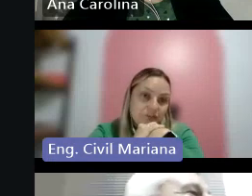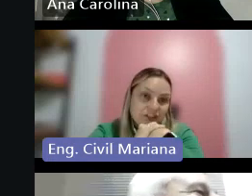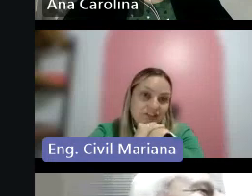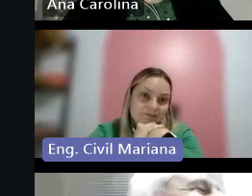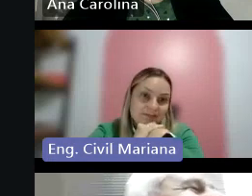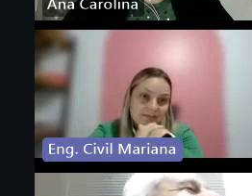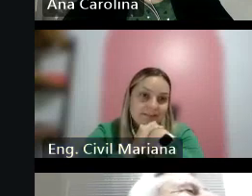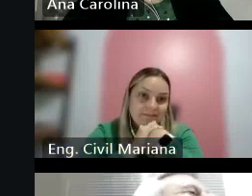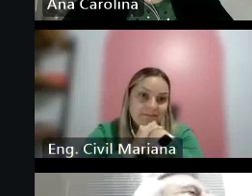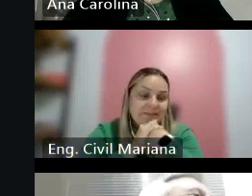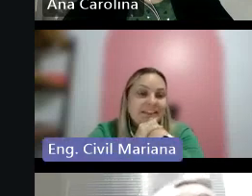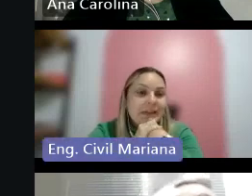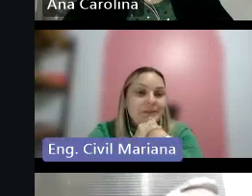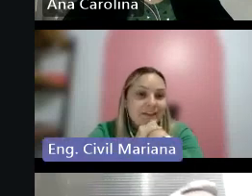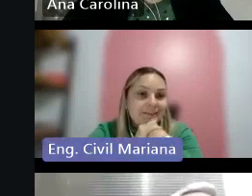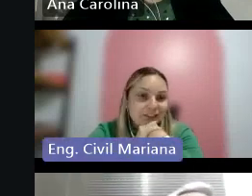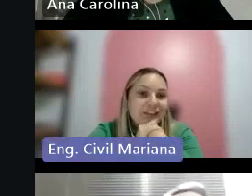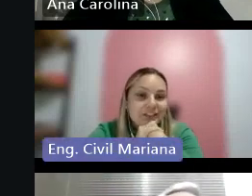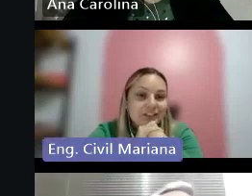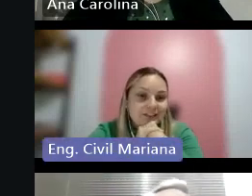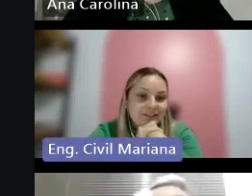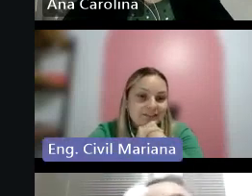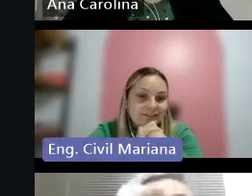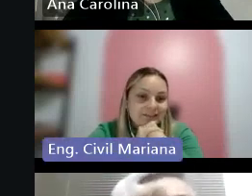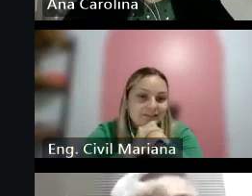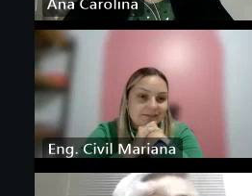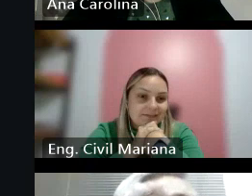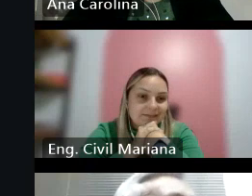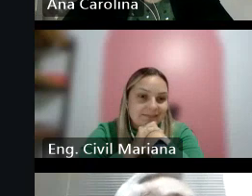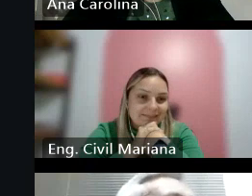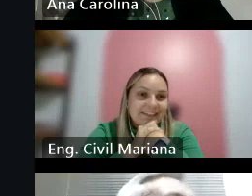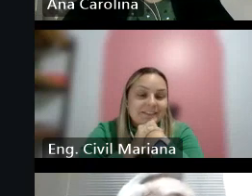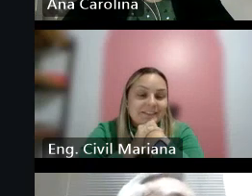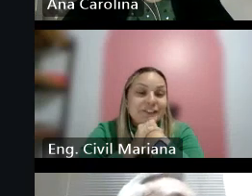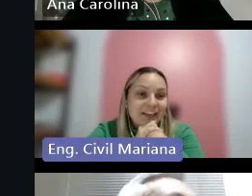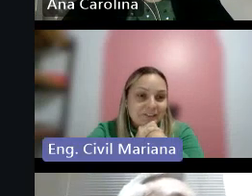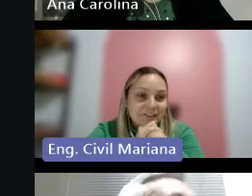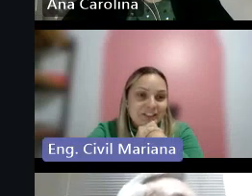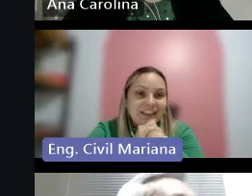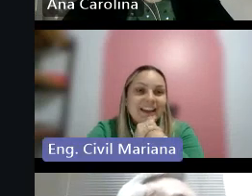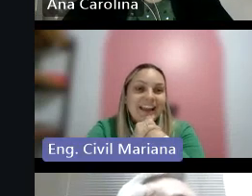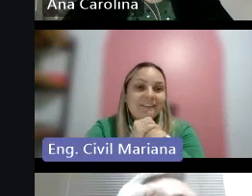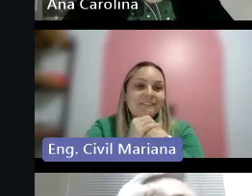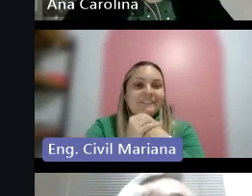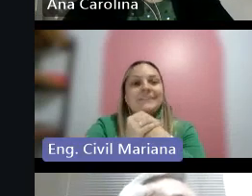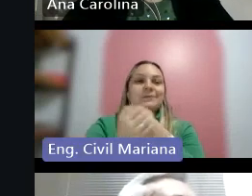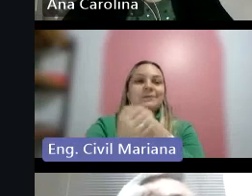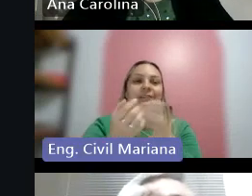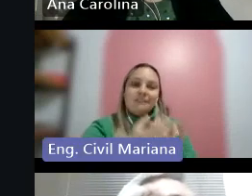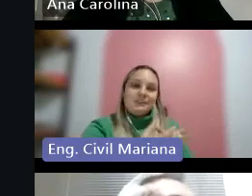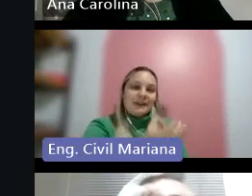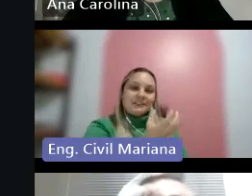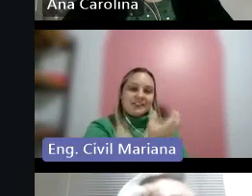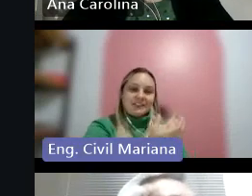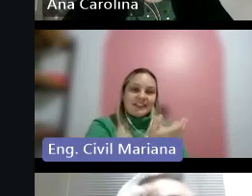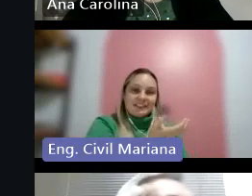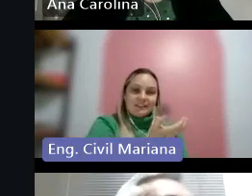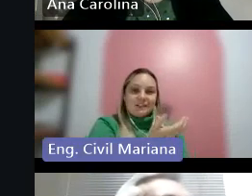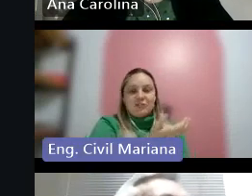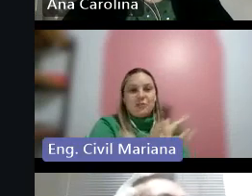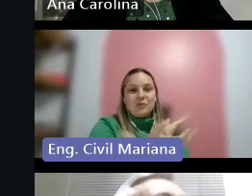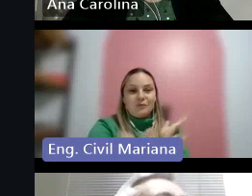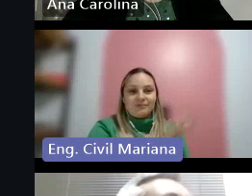um shaft. Vocês sabem o que é um shaft? Um shaft é um espaço que